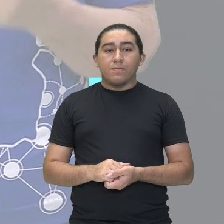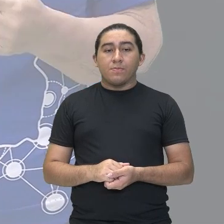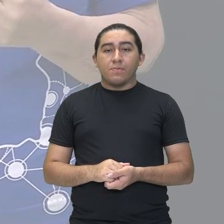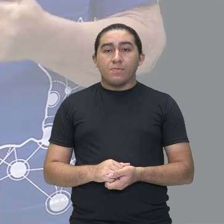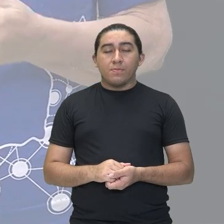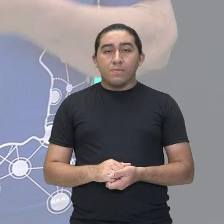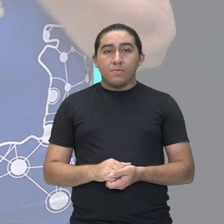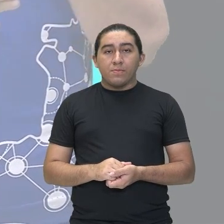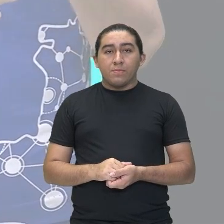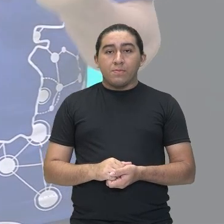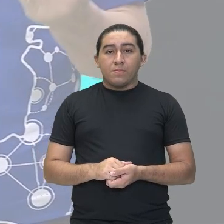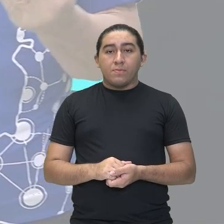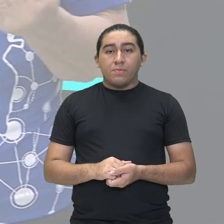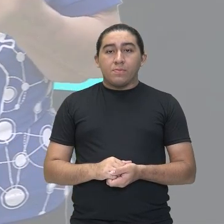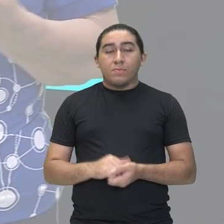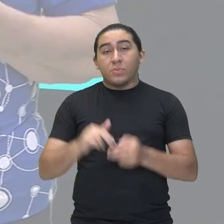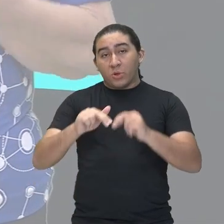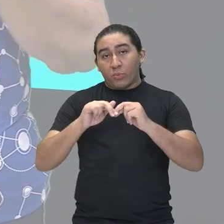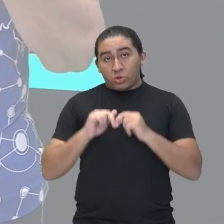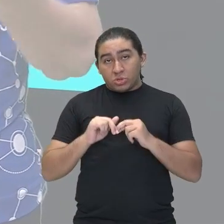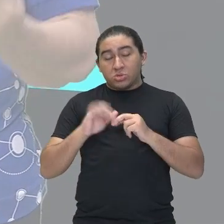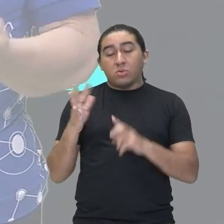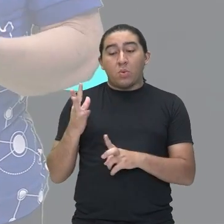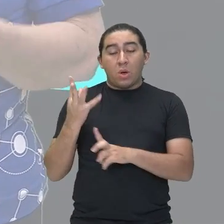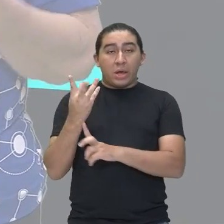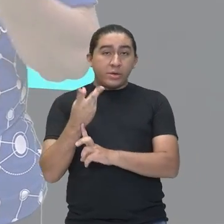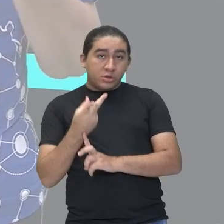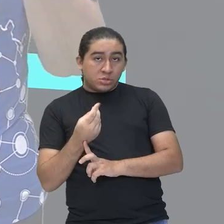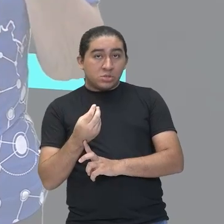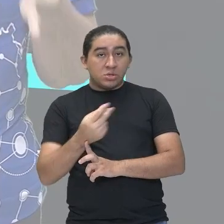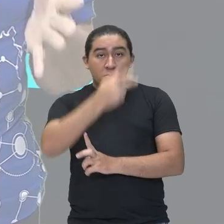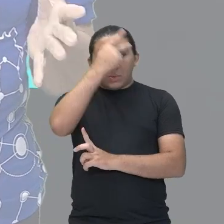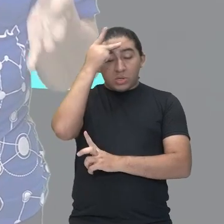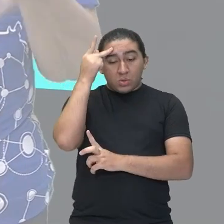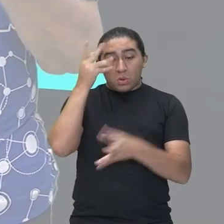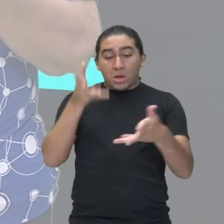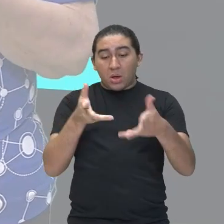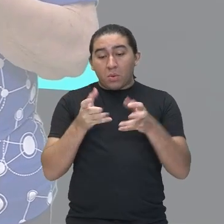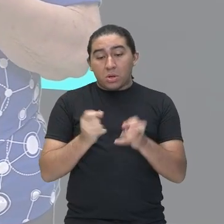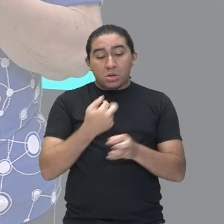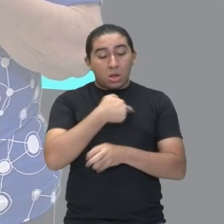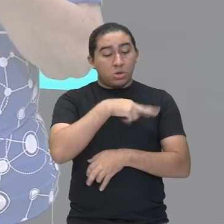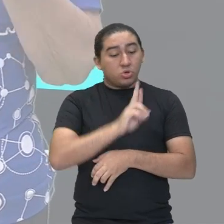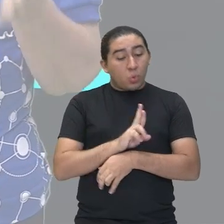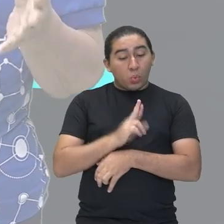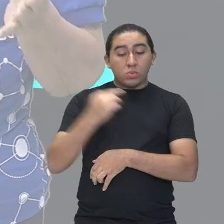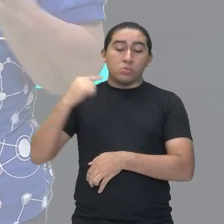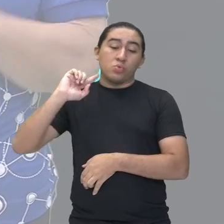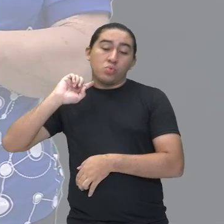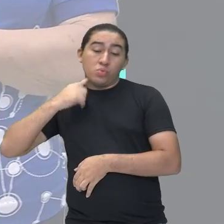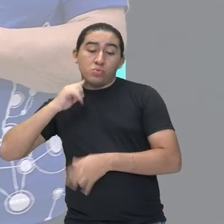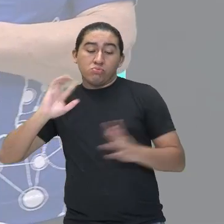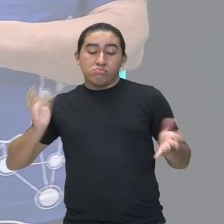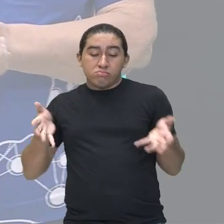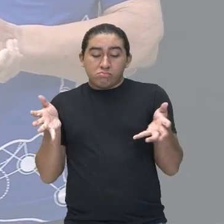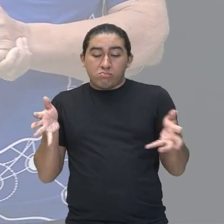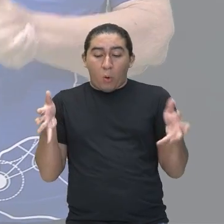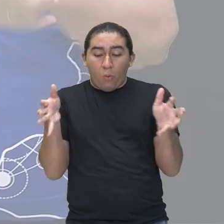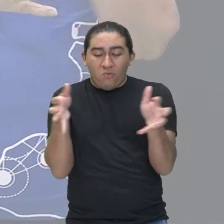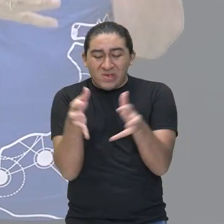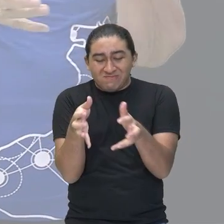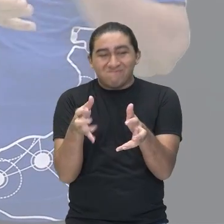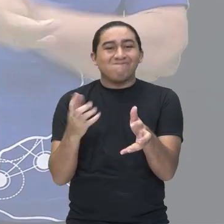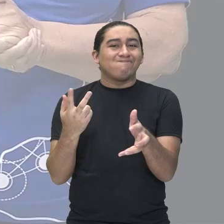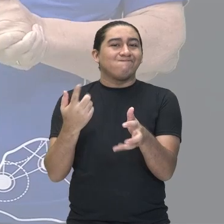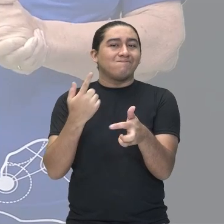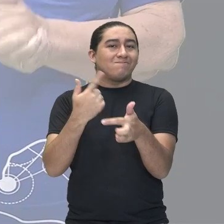do Barroco, o artista tenta unir o religioso e o profano, com certa dificuldade,